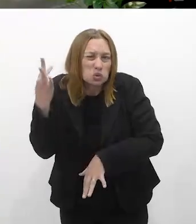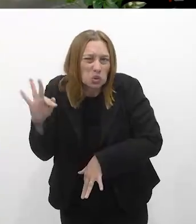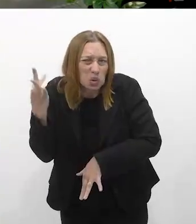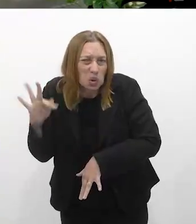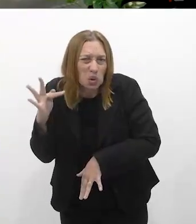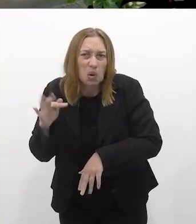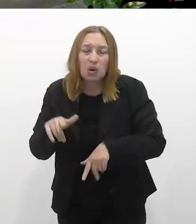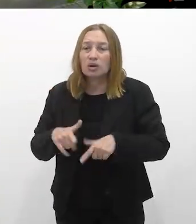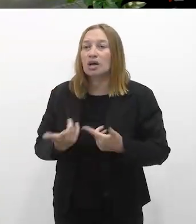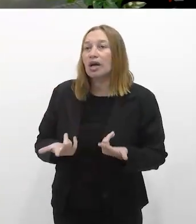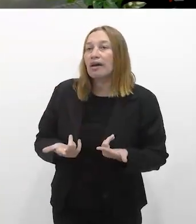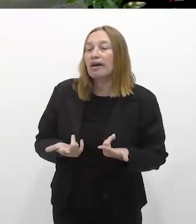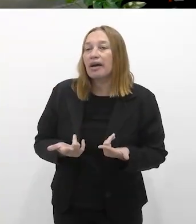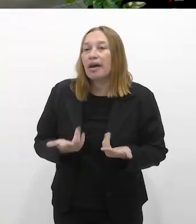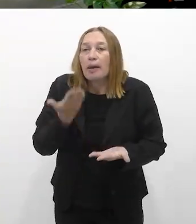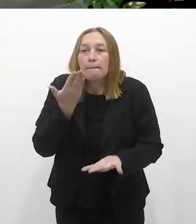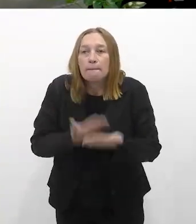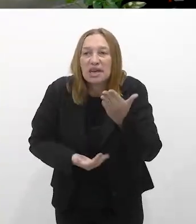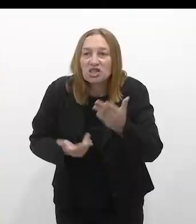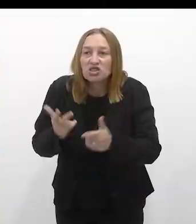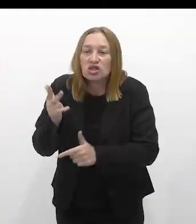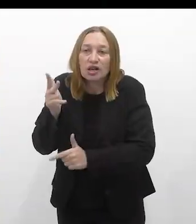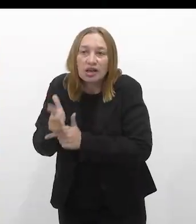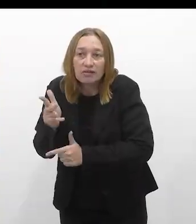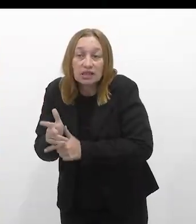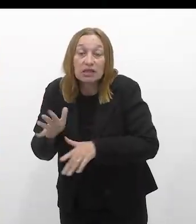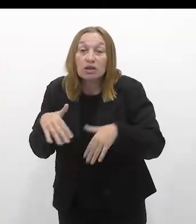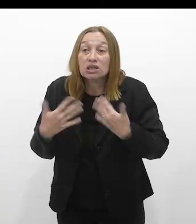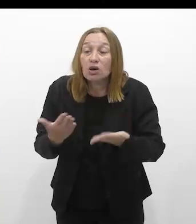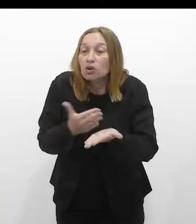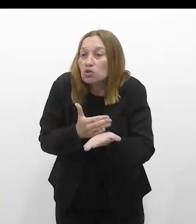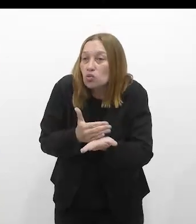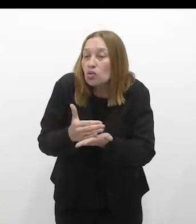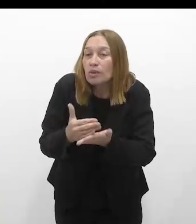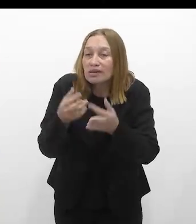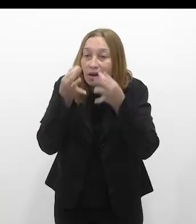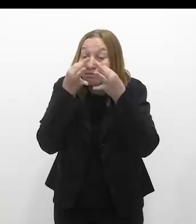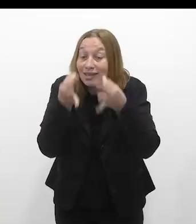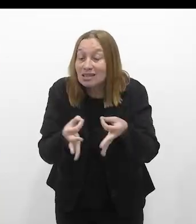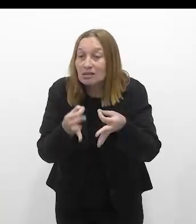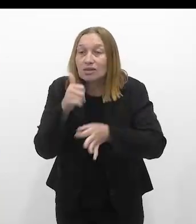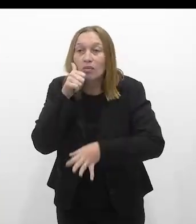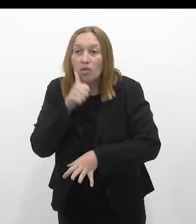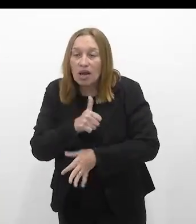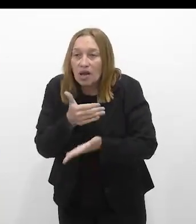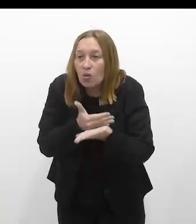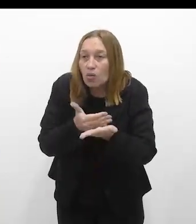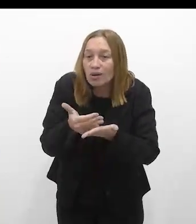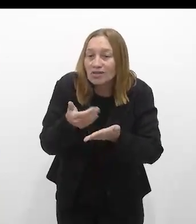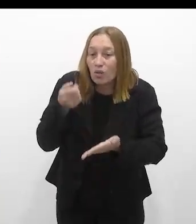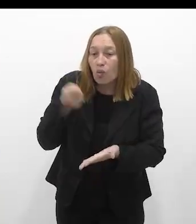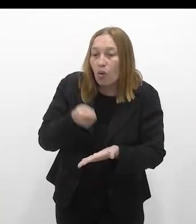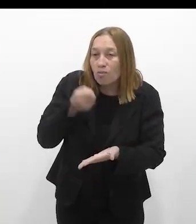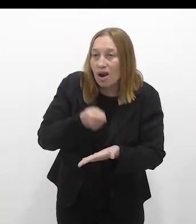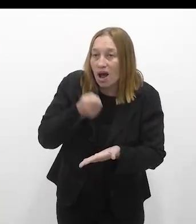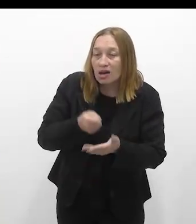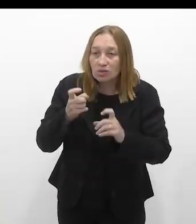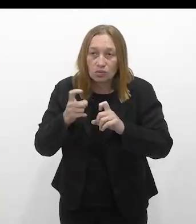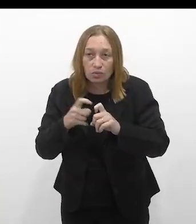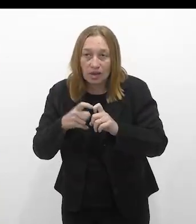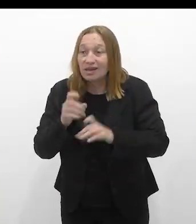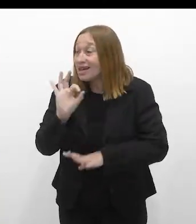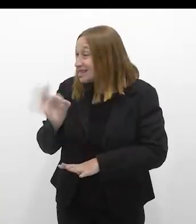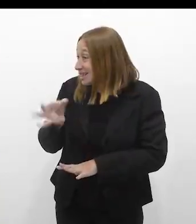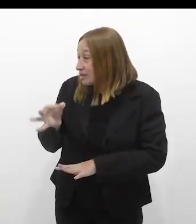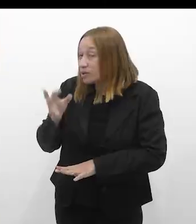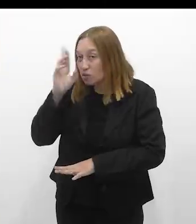uma dor urinária, a outra perdia a gravação. Então, isso começa a chamar a atenção da mulher, que ela começa a cobrar do médico.